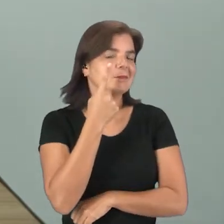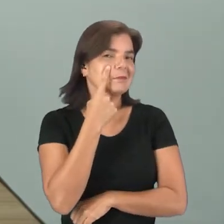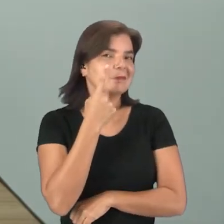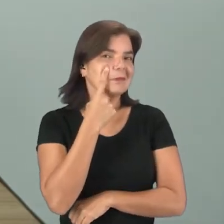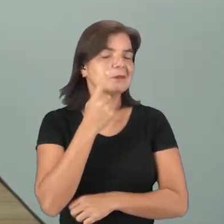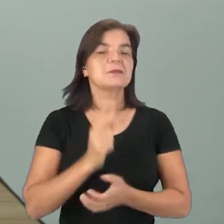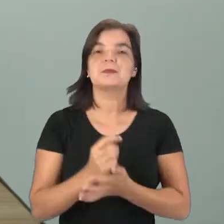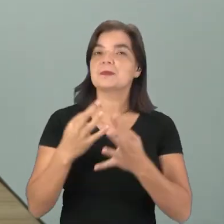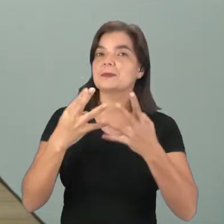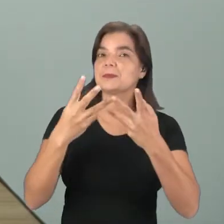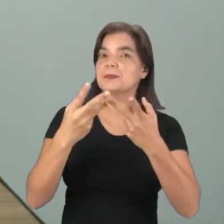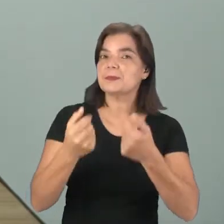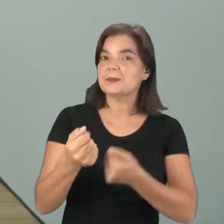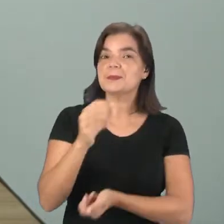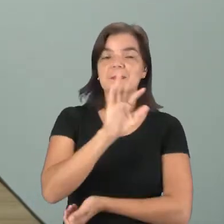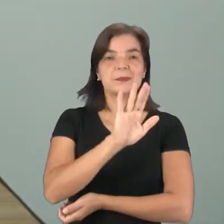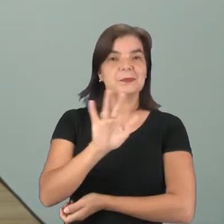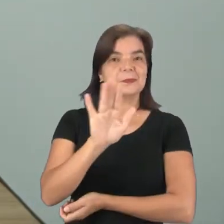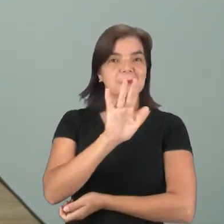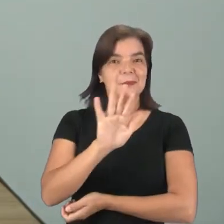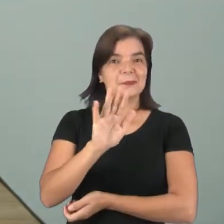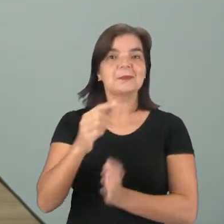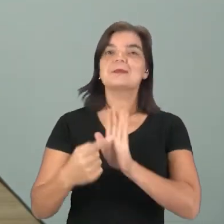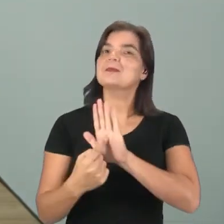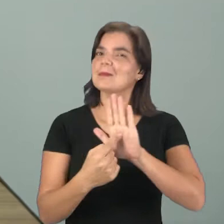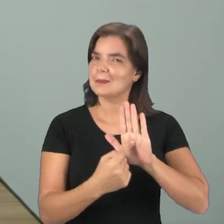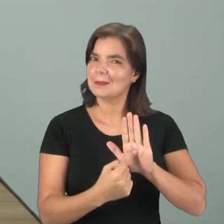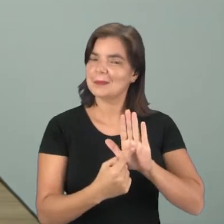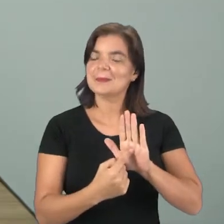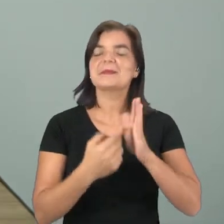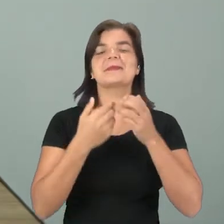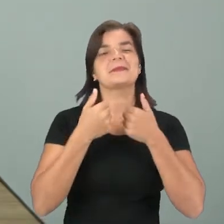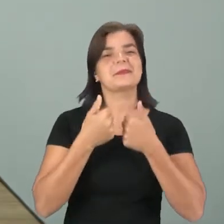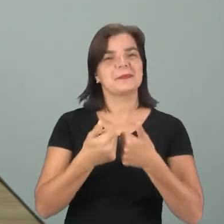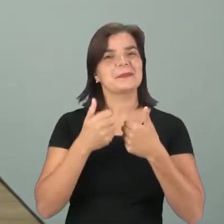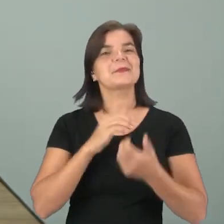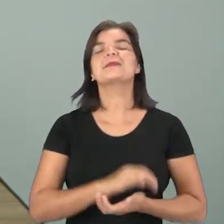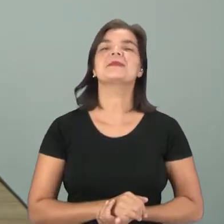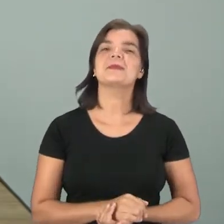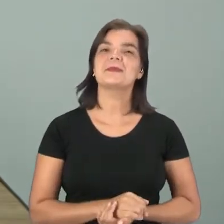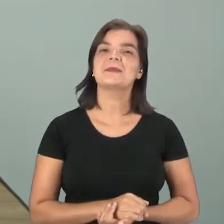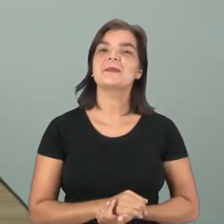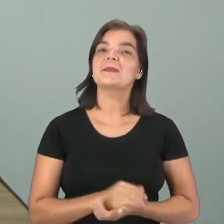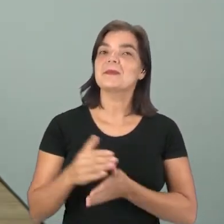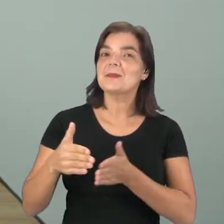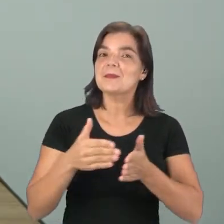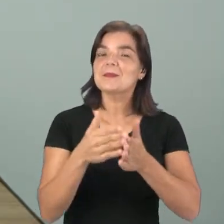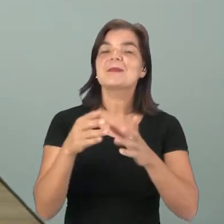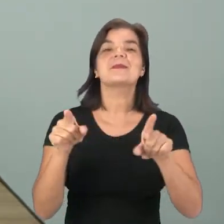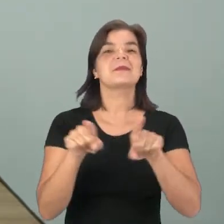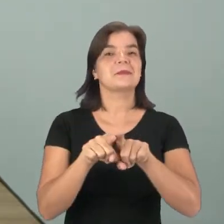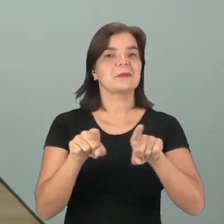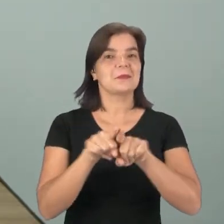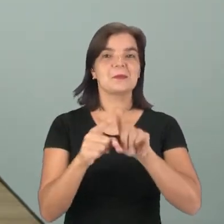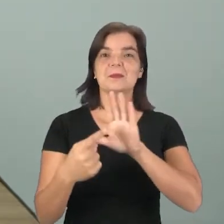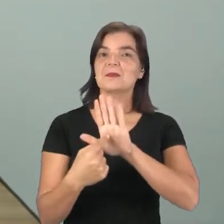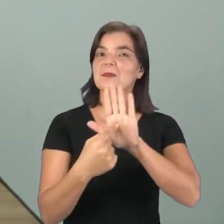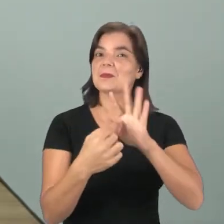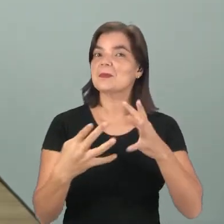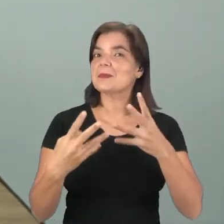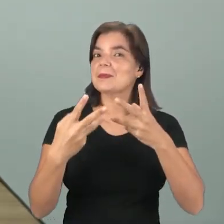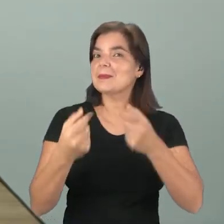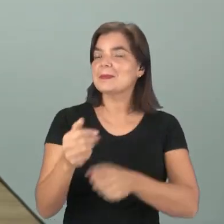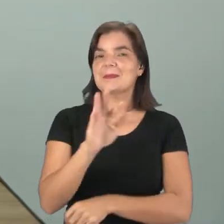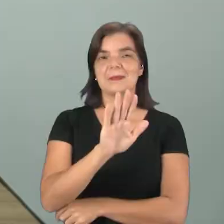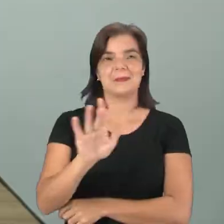observou que todas as letras do alfabeto apareciam muito bem nesta trilha também aparece em